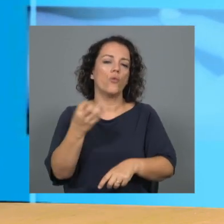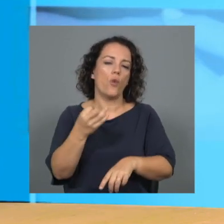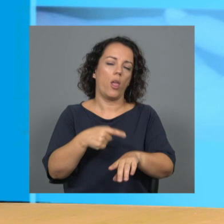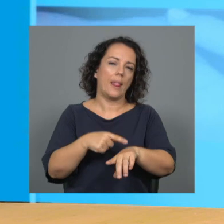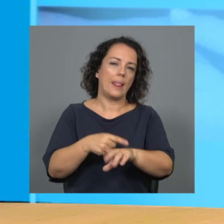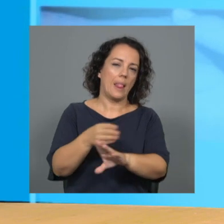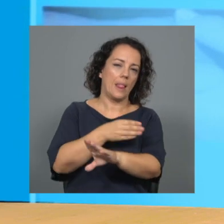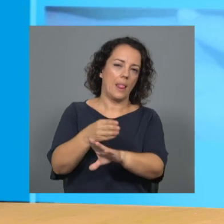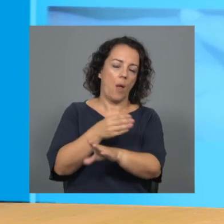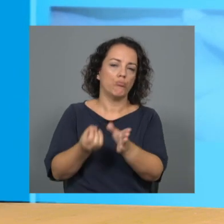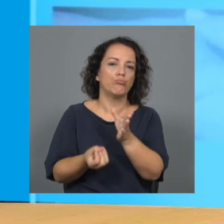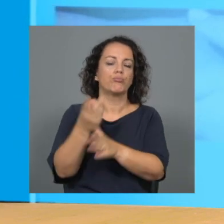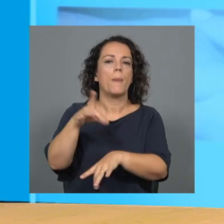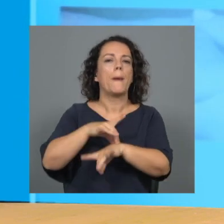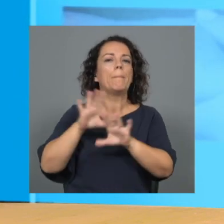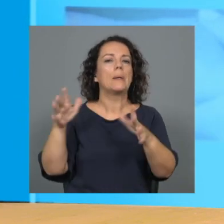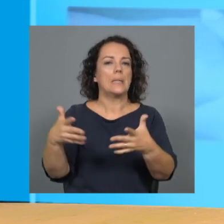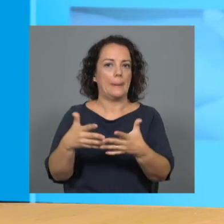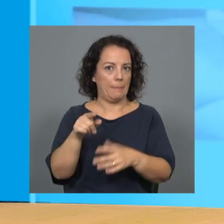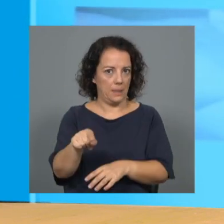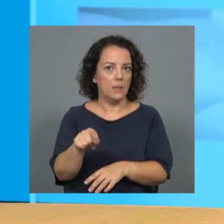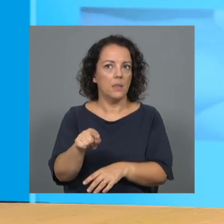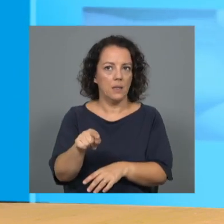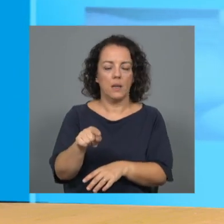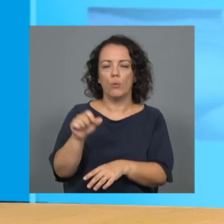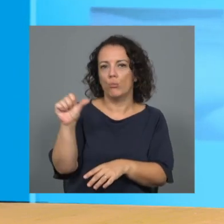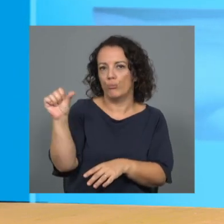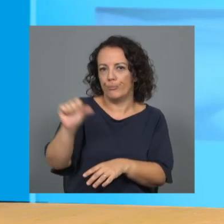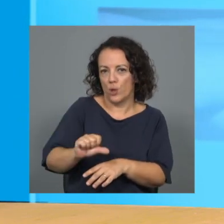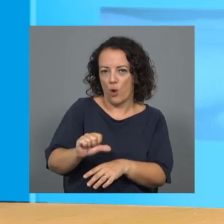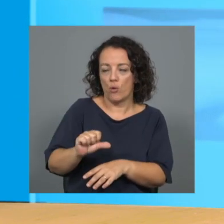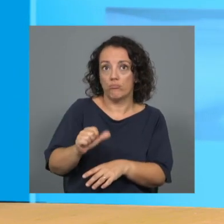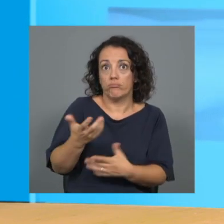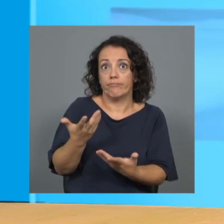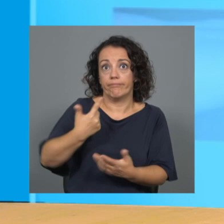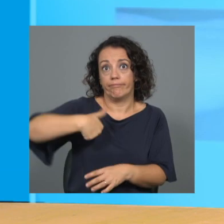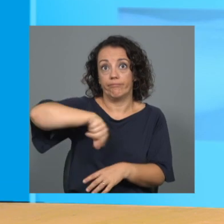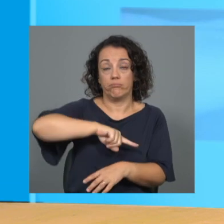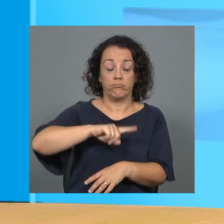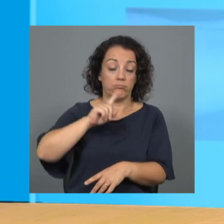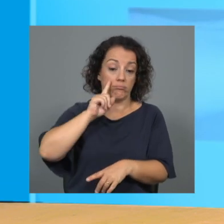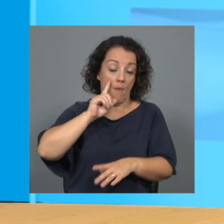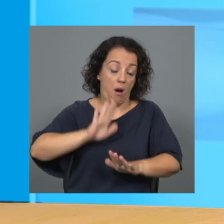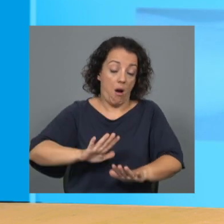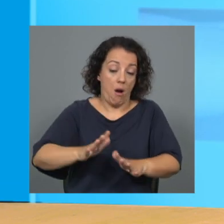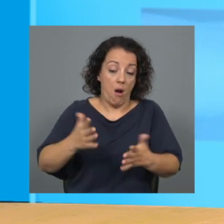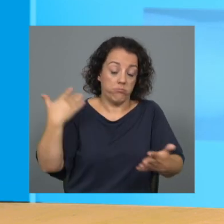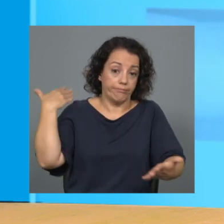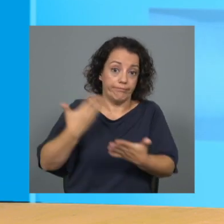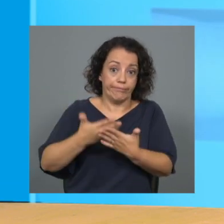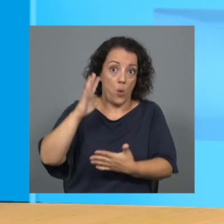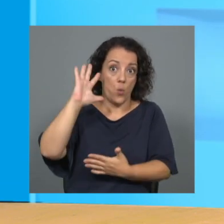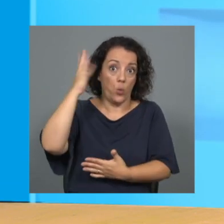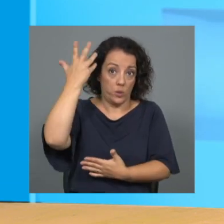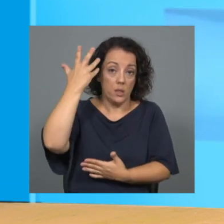o ter acontecido esta situação tão trágica que nos passou a todos, portanto, aconteceu a todos,